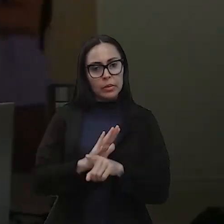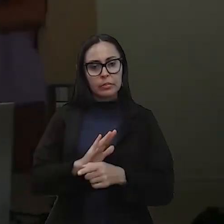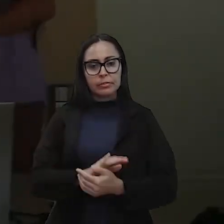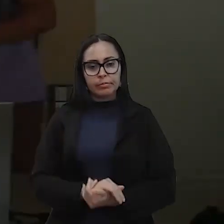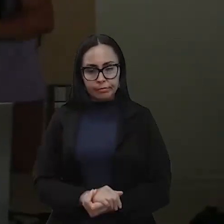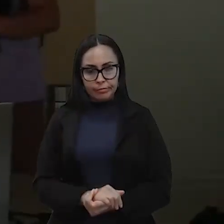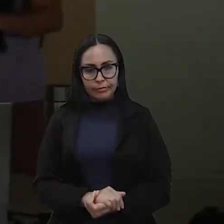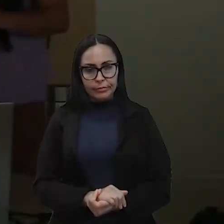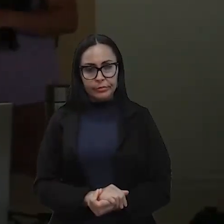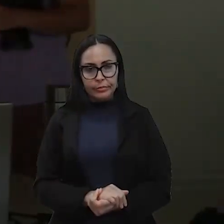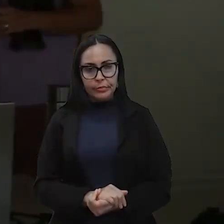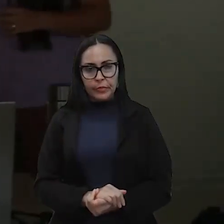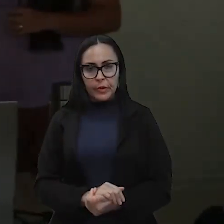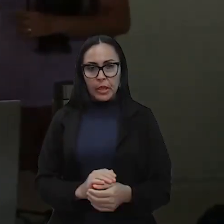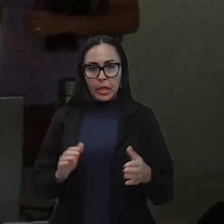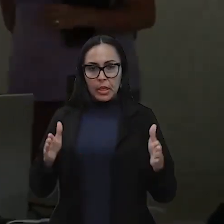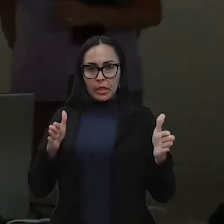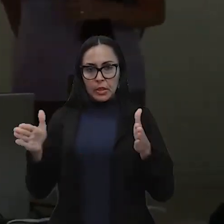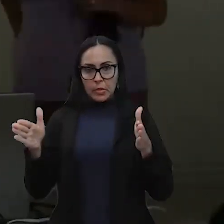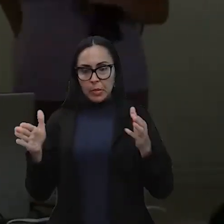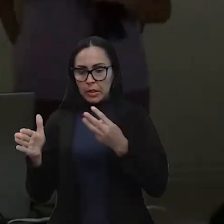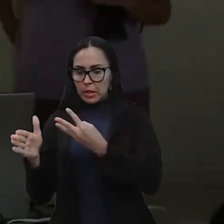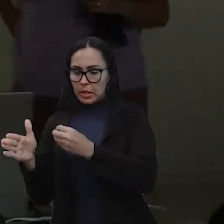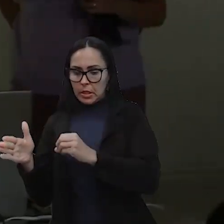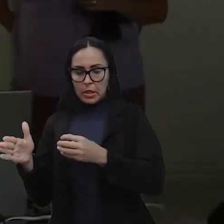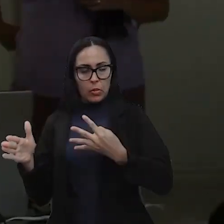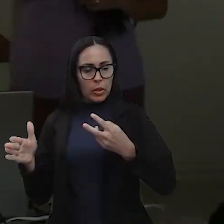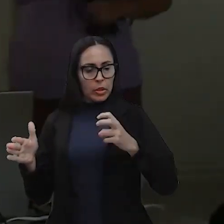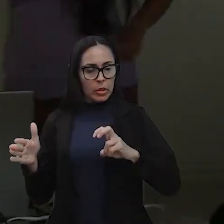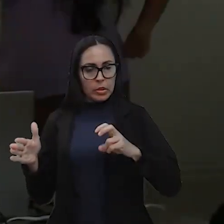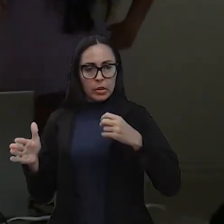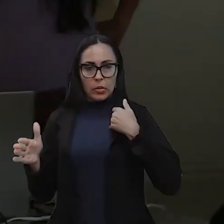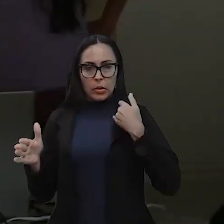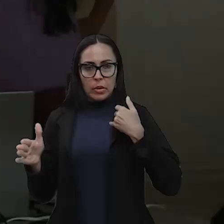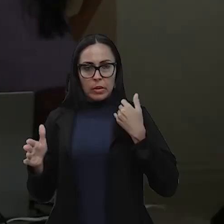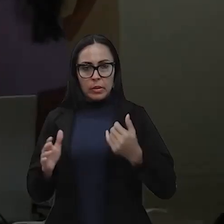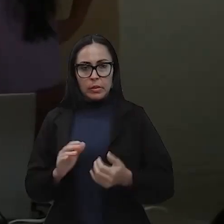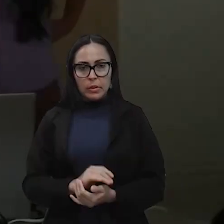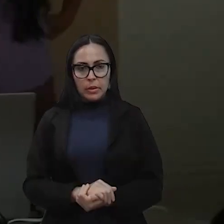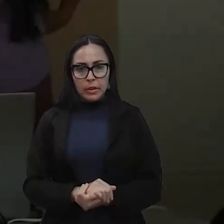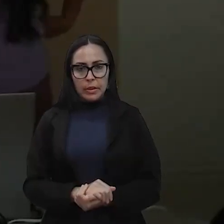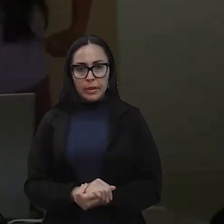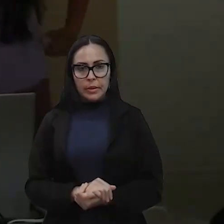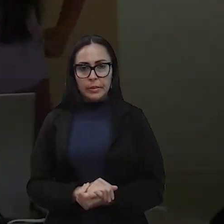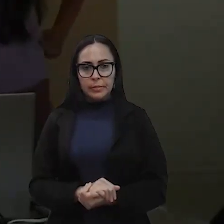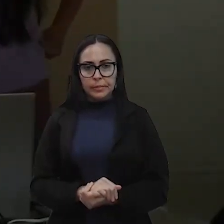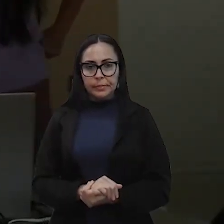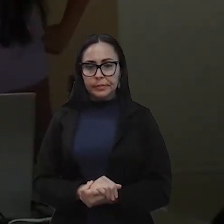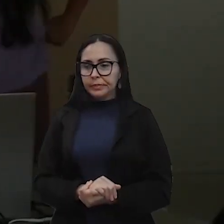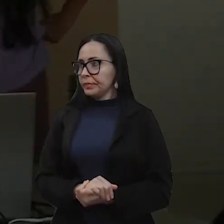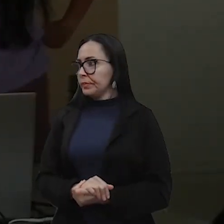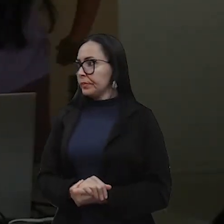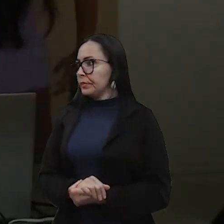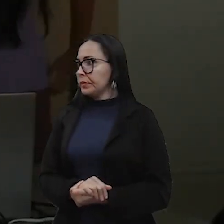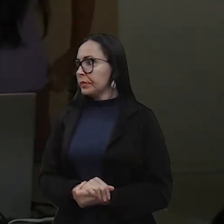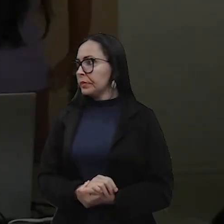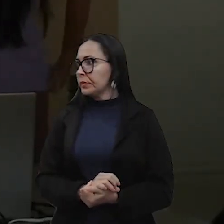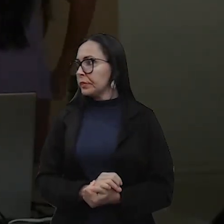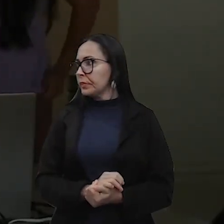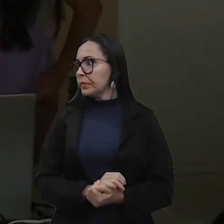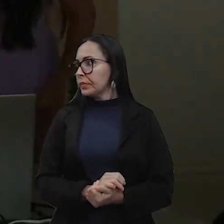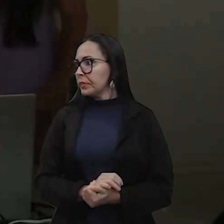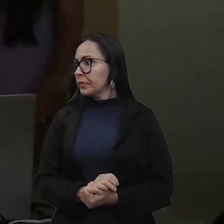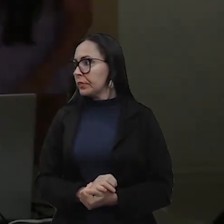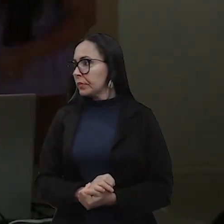entre 30 e 45 anos. Eu acho que é a idade da maioria aqui, né? Entre 30 e 45 anos, não tem ninguém antes